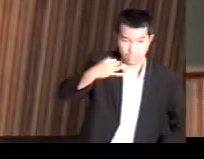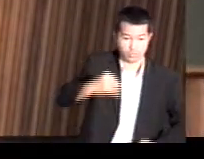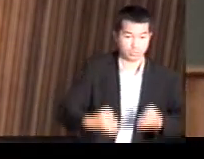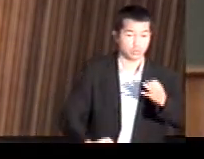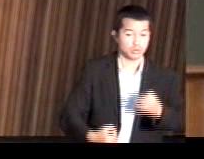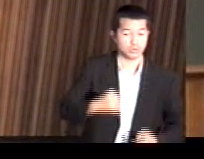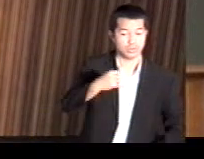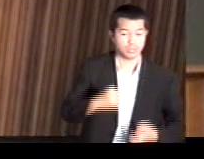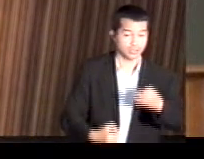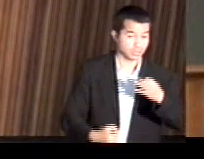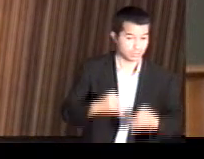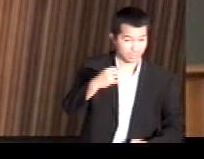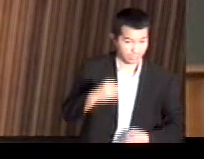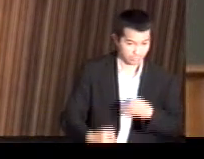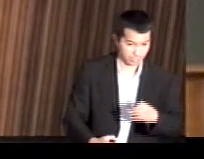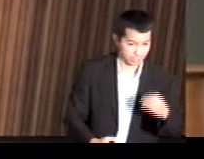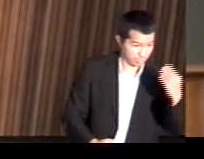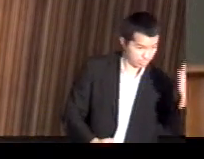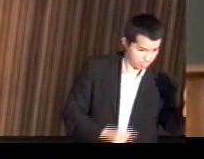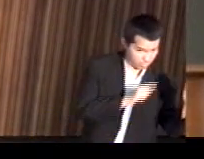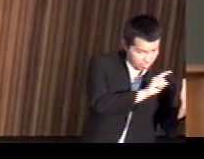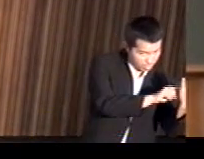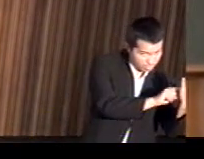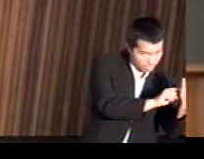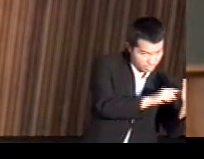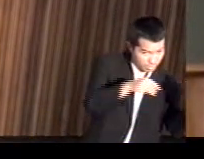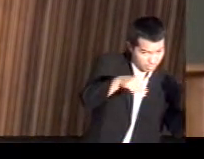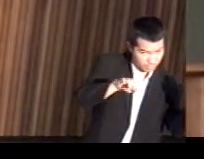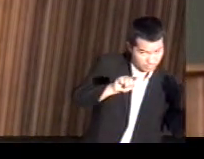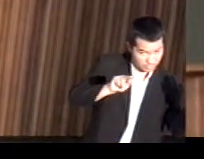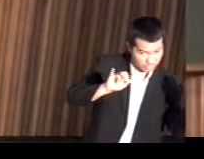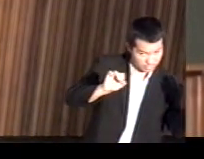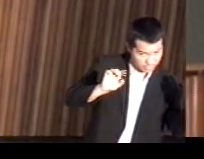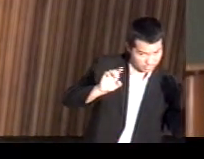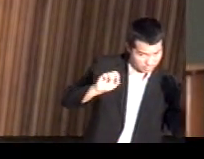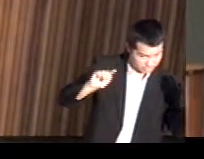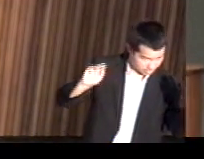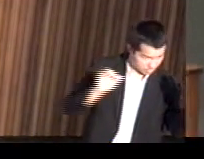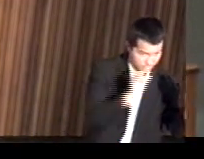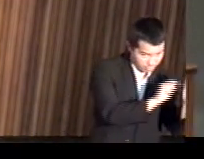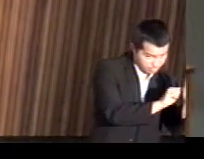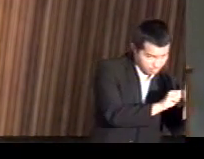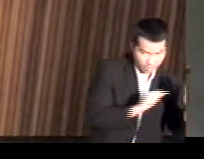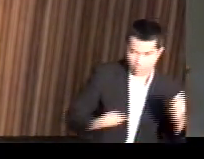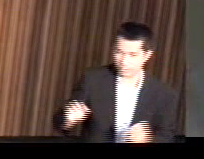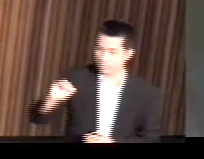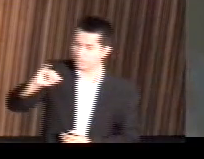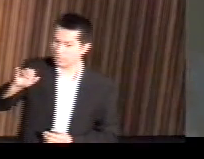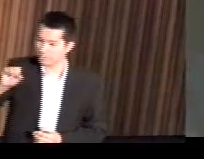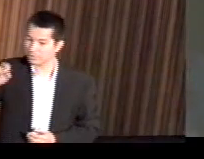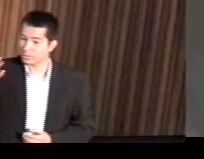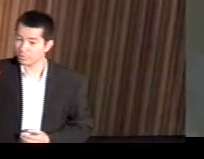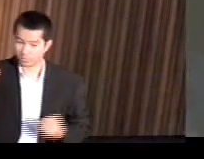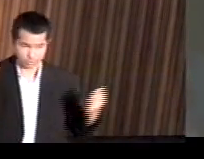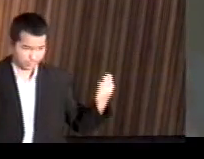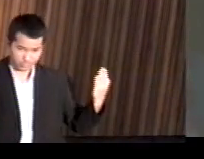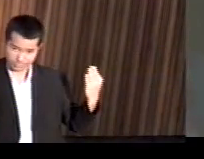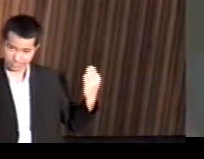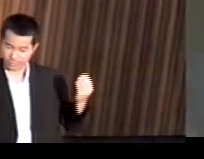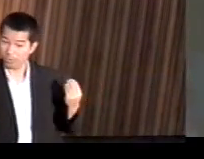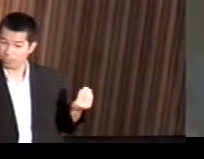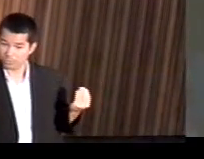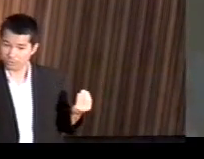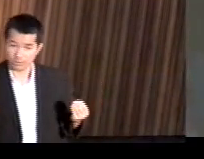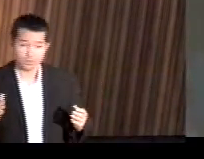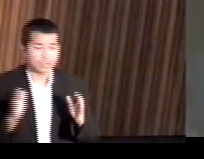é justiça. Primeira lição, justiça. Hebreus 7:2 vai dizer isso.